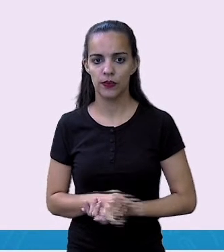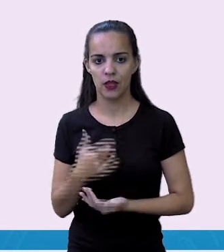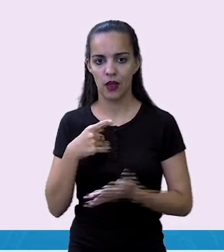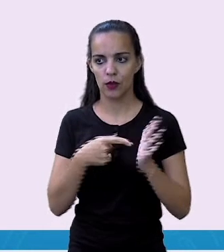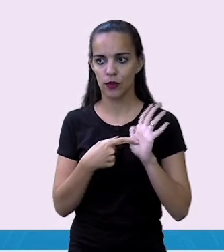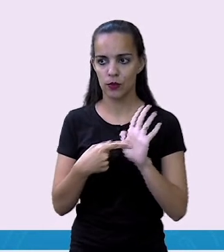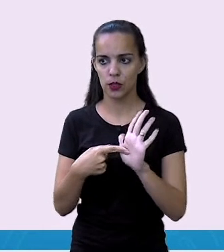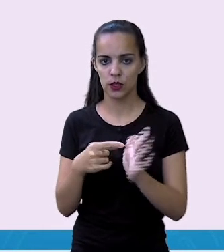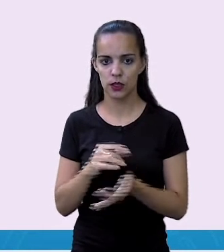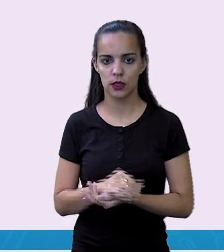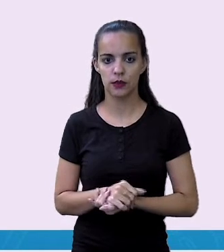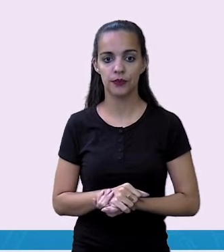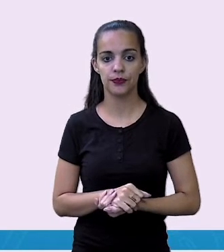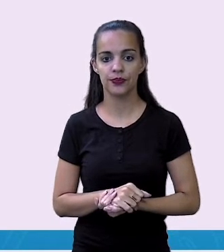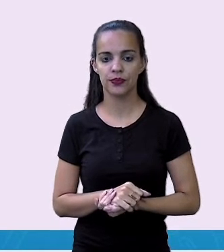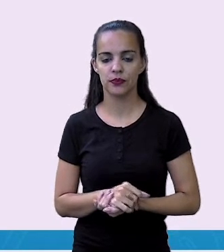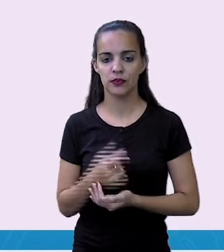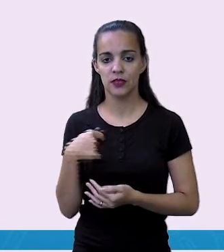posso